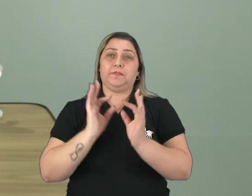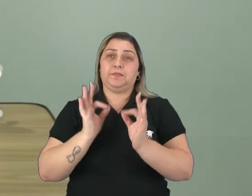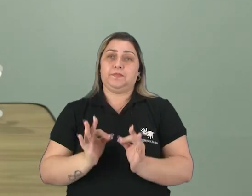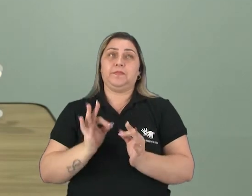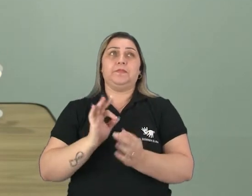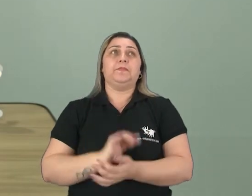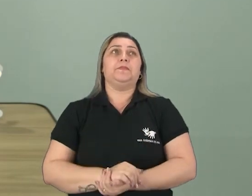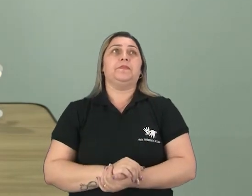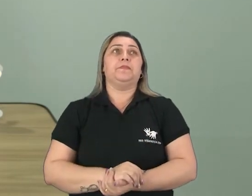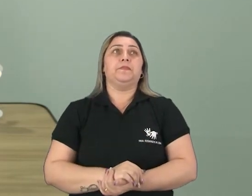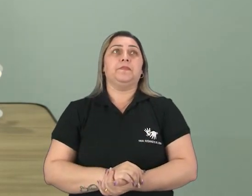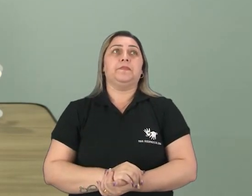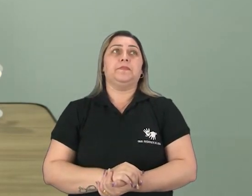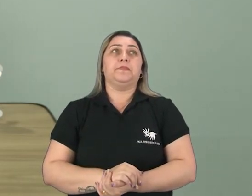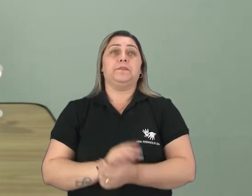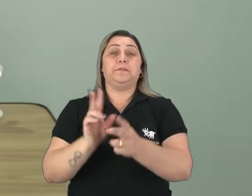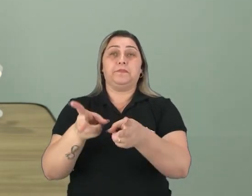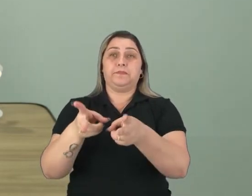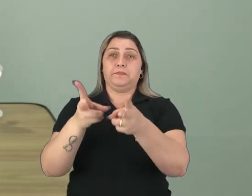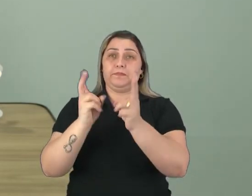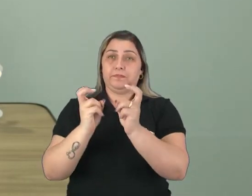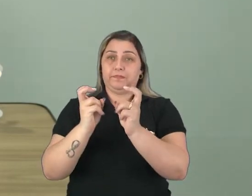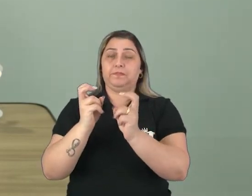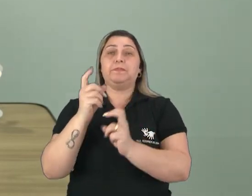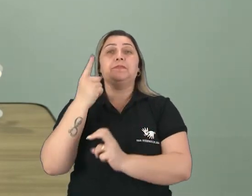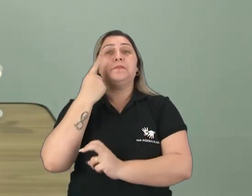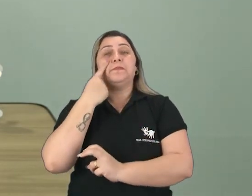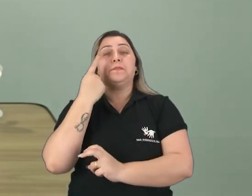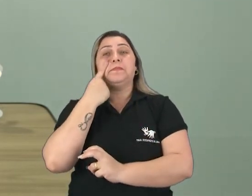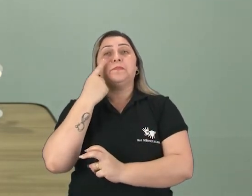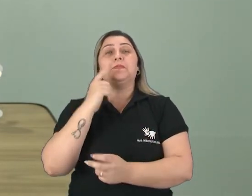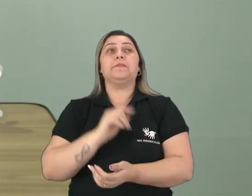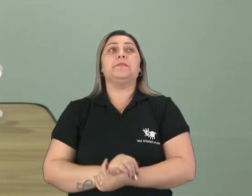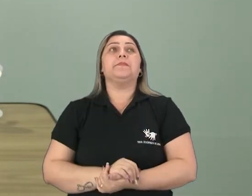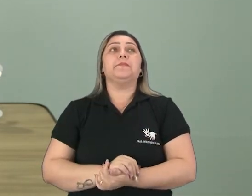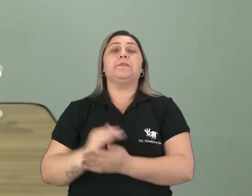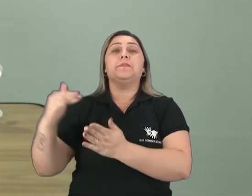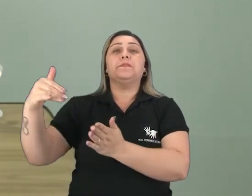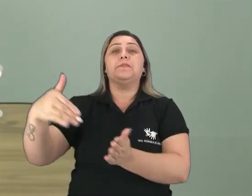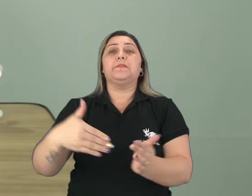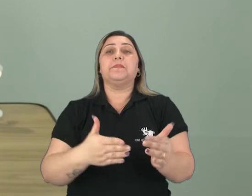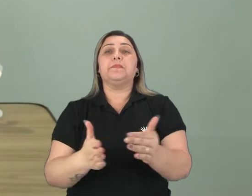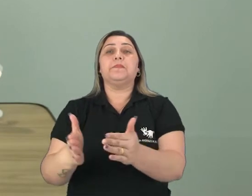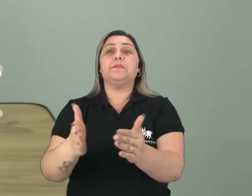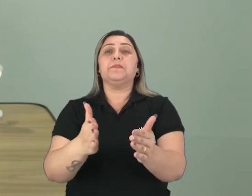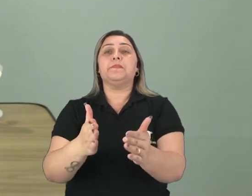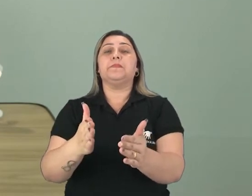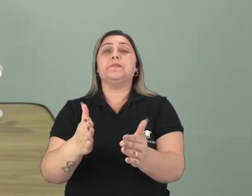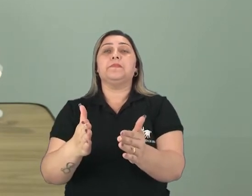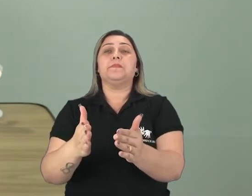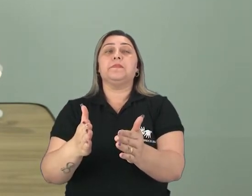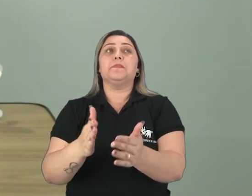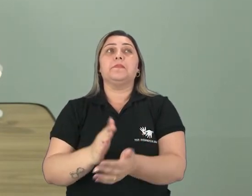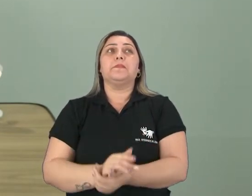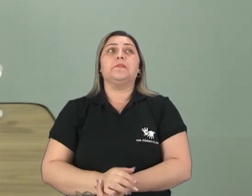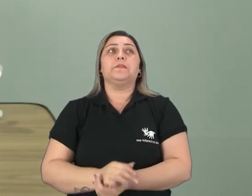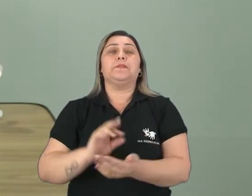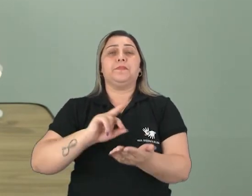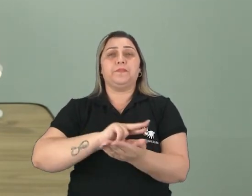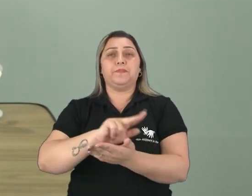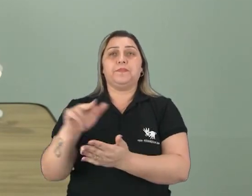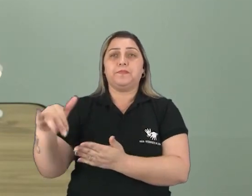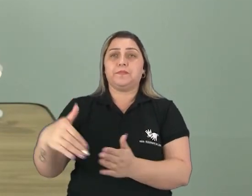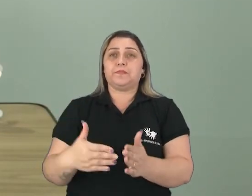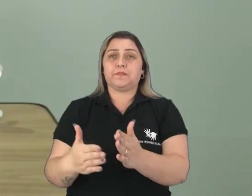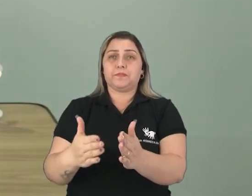Certo? Então, aqui nós percebemos, nós observamos o percurso, certo? Vários